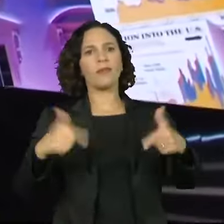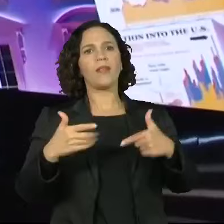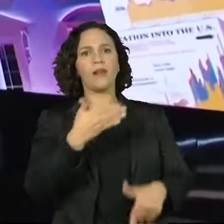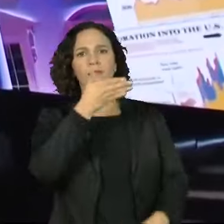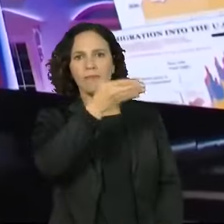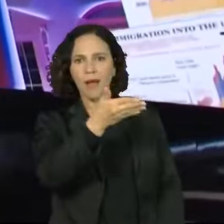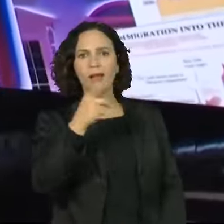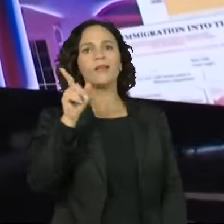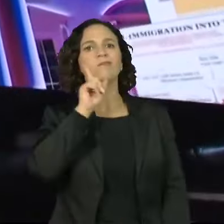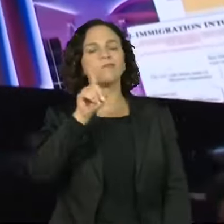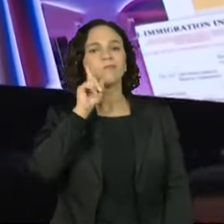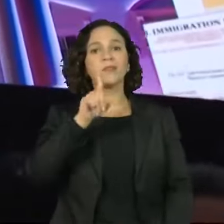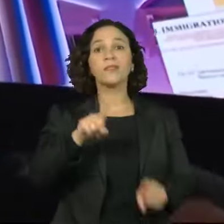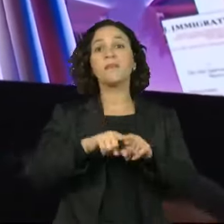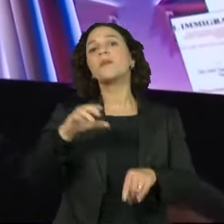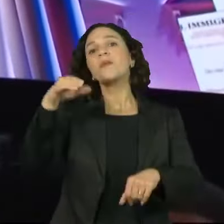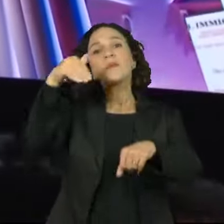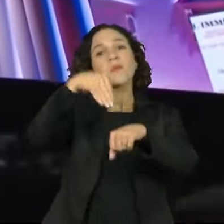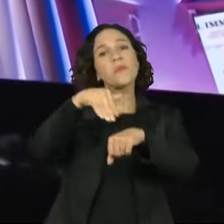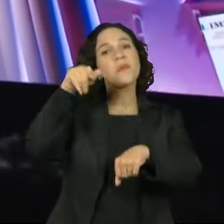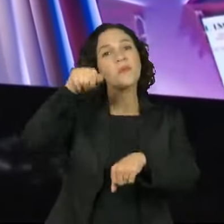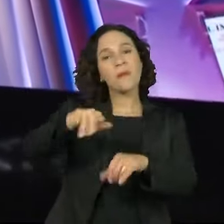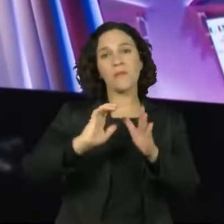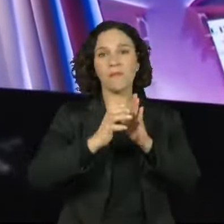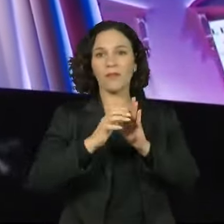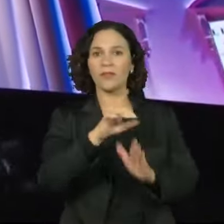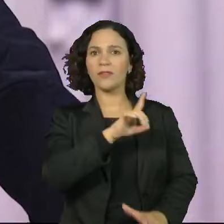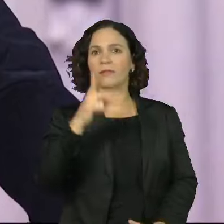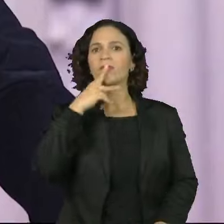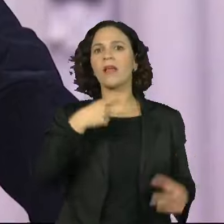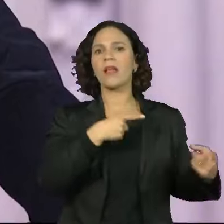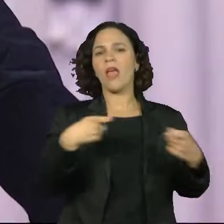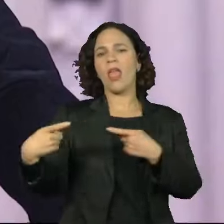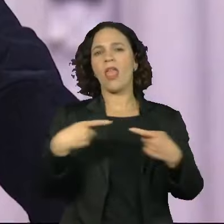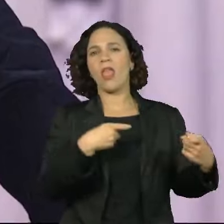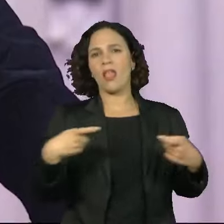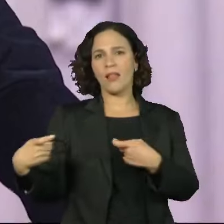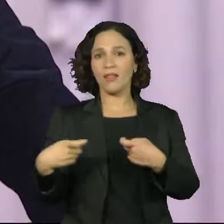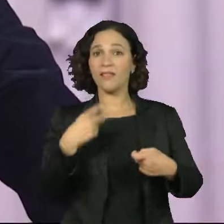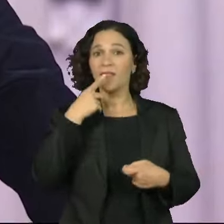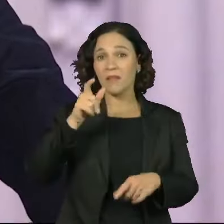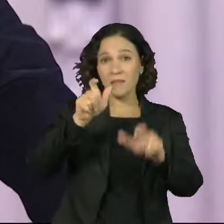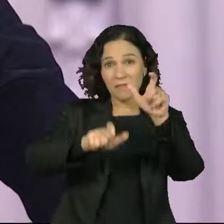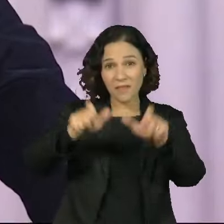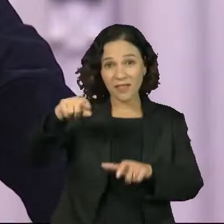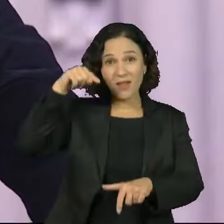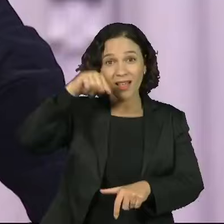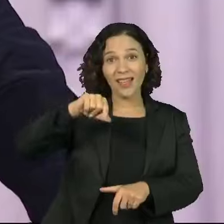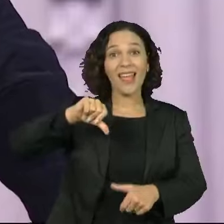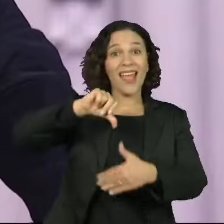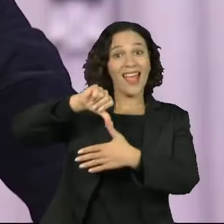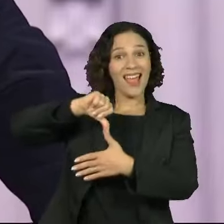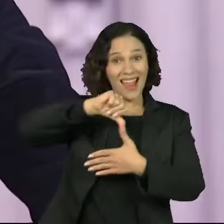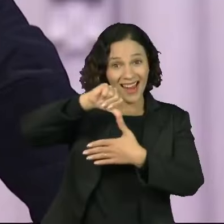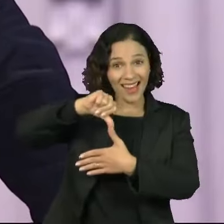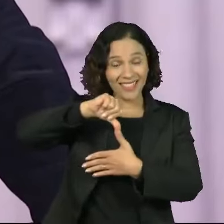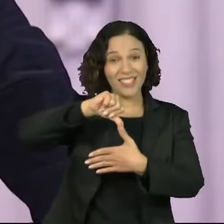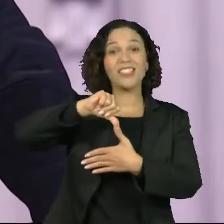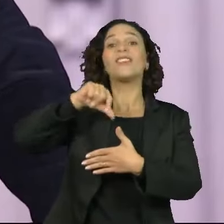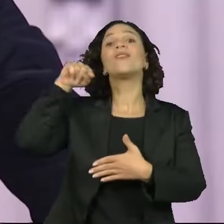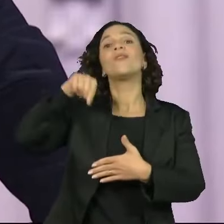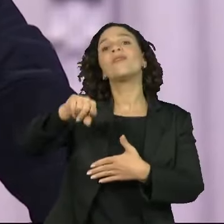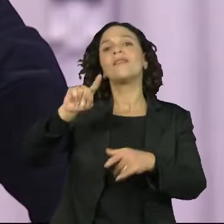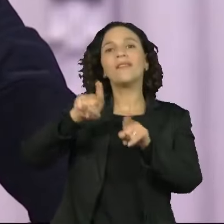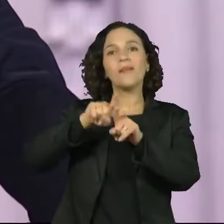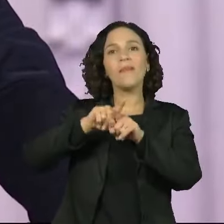os atas por criarem guerras e prometeu acabar com elas chamou os imigrantes latinos de bandidos e doentes